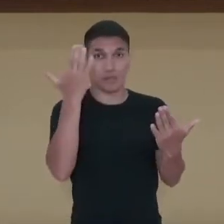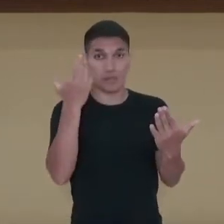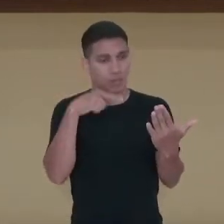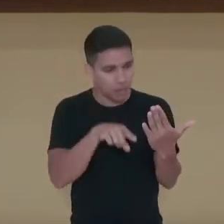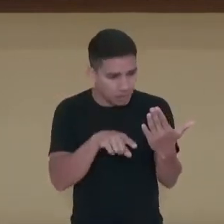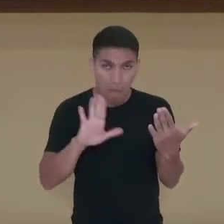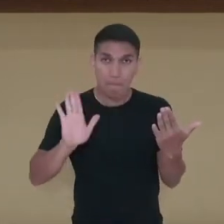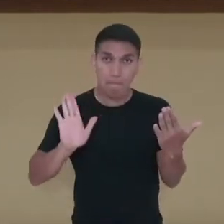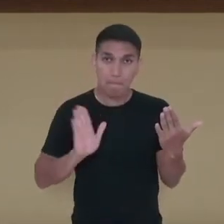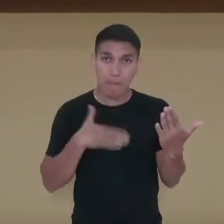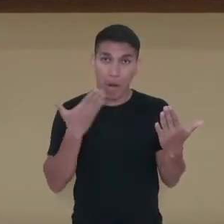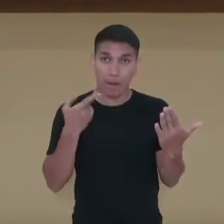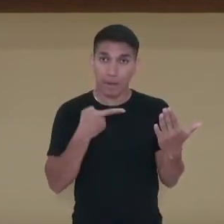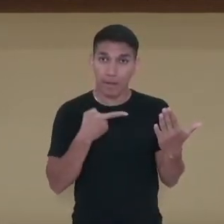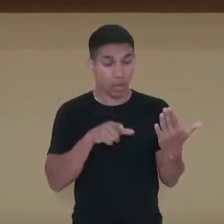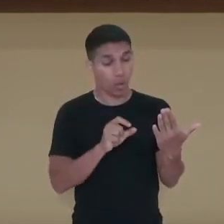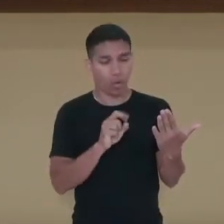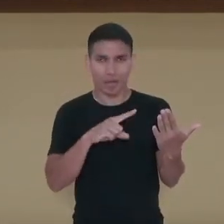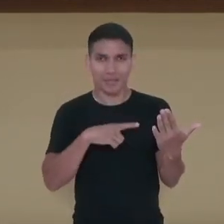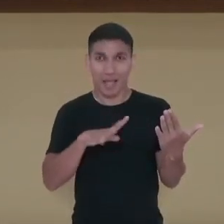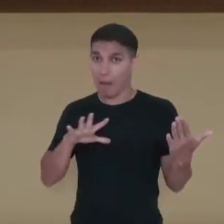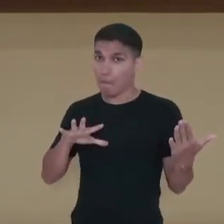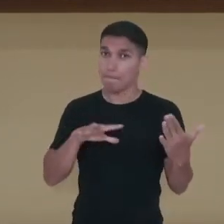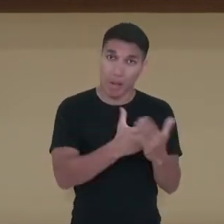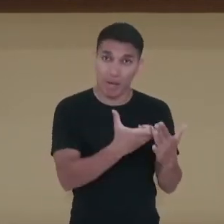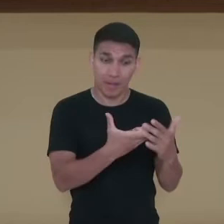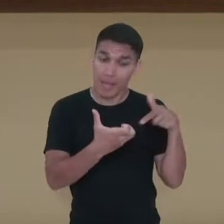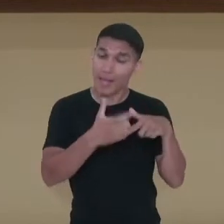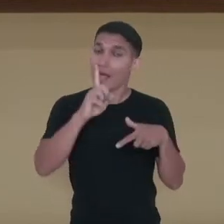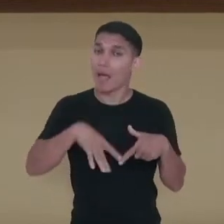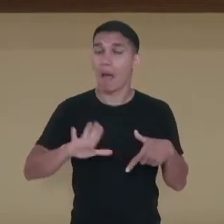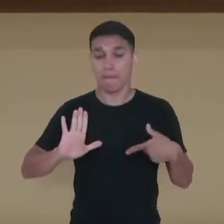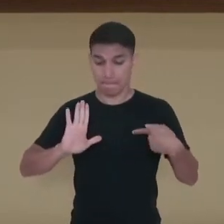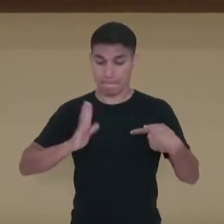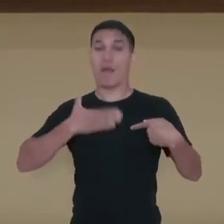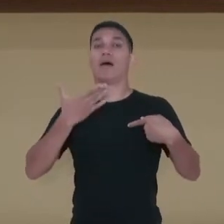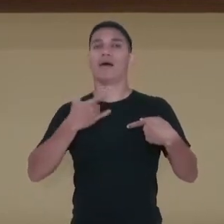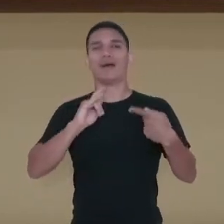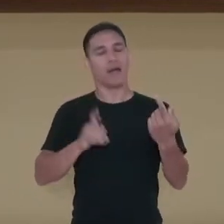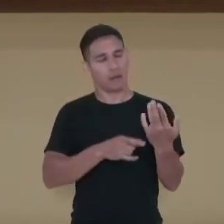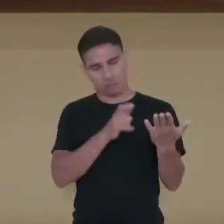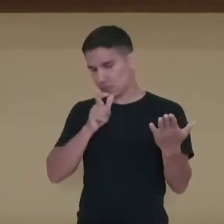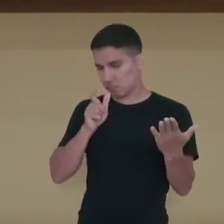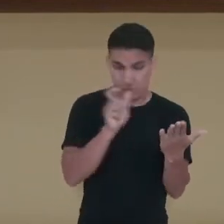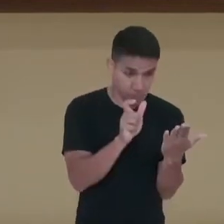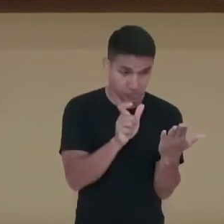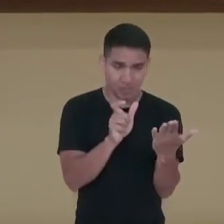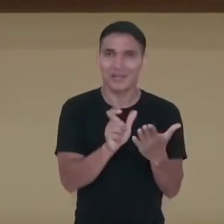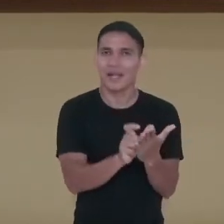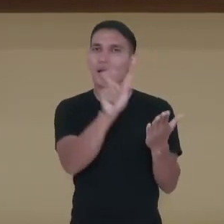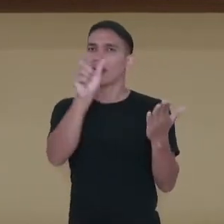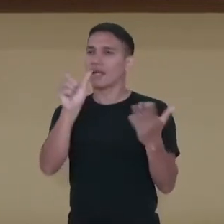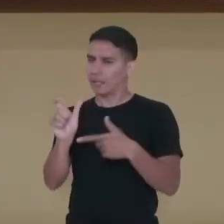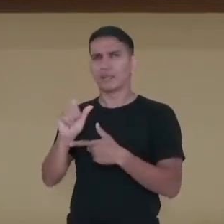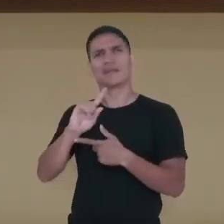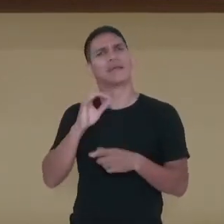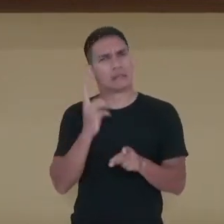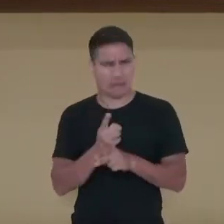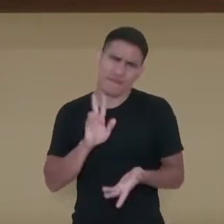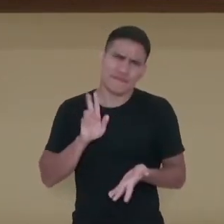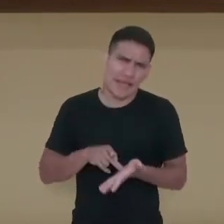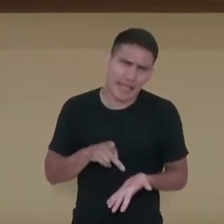de súbito aconteceu. O acidente de leitura, então, foi ele ter tropeçado numa palavra. Ele tropeçou de